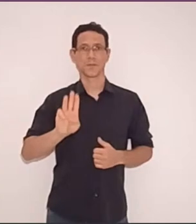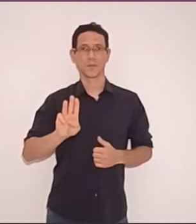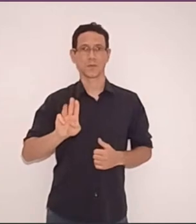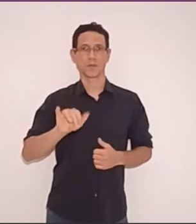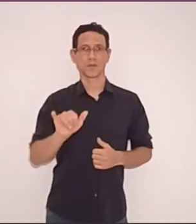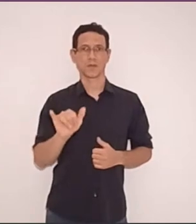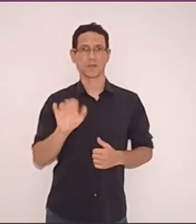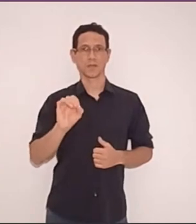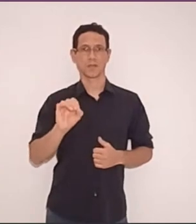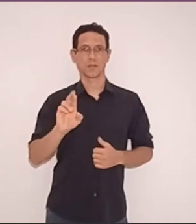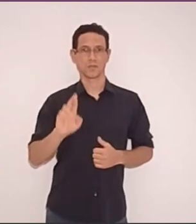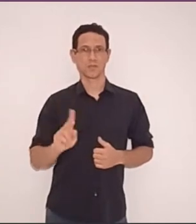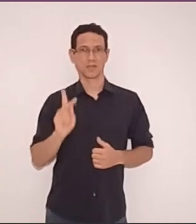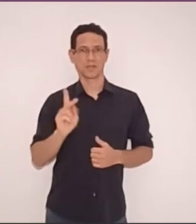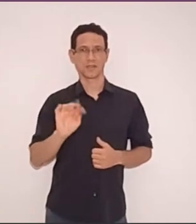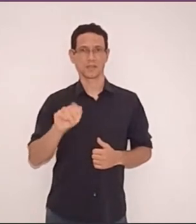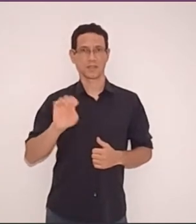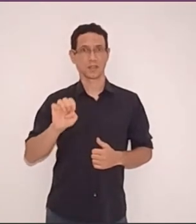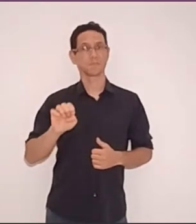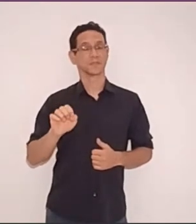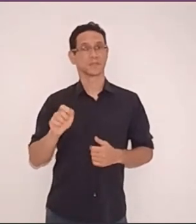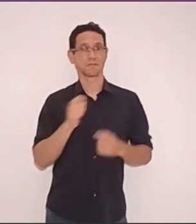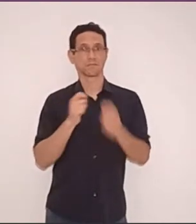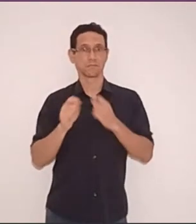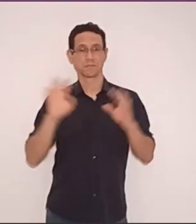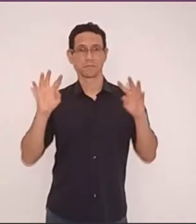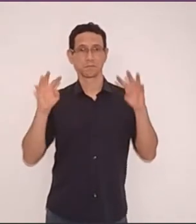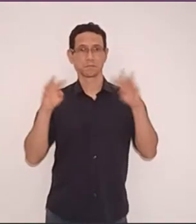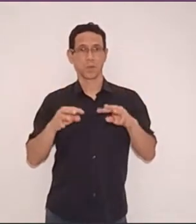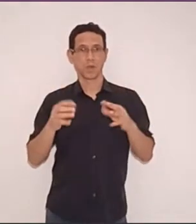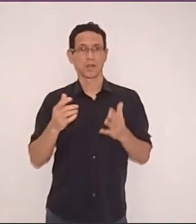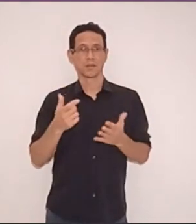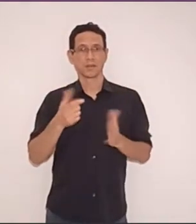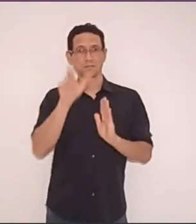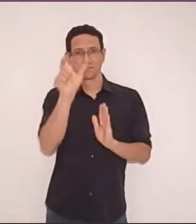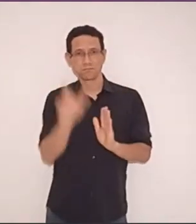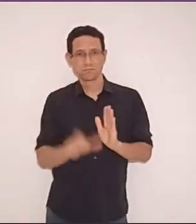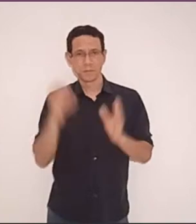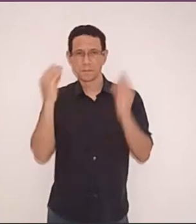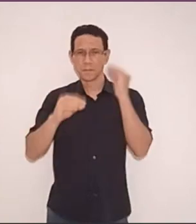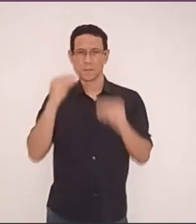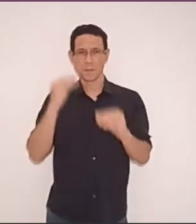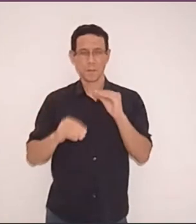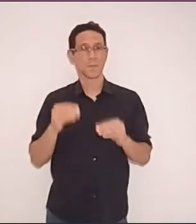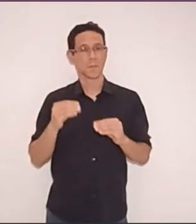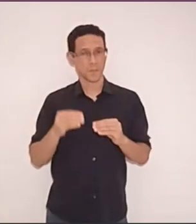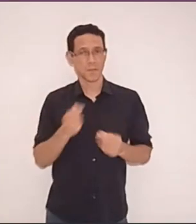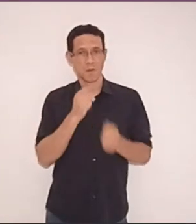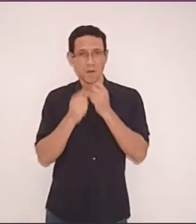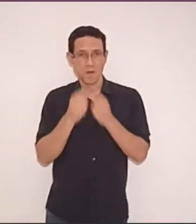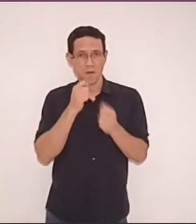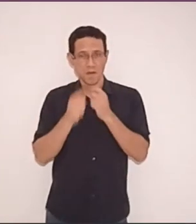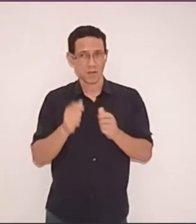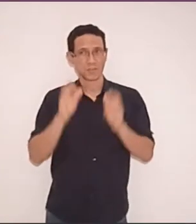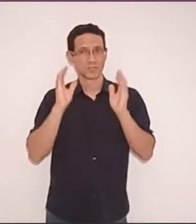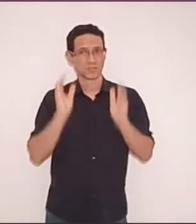individual quanto coletiva né o quanto que mulheres da minha família homens da minha família pessoas quietas tanto